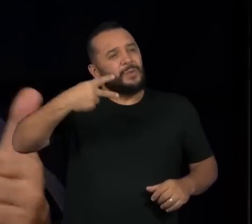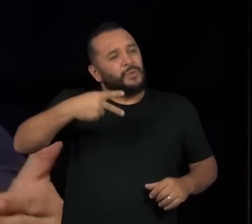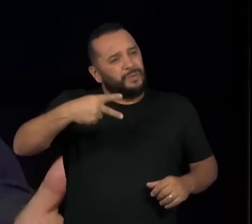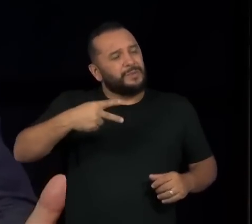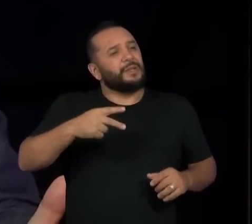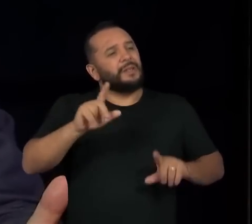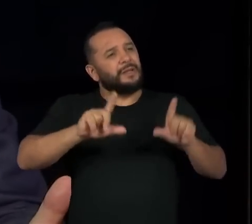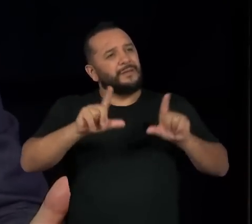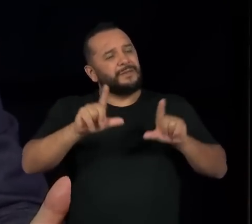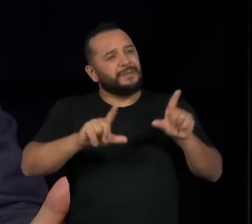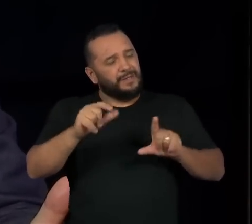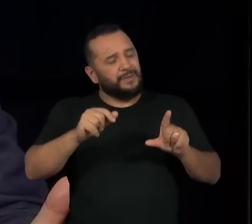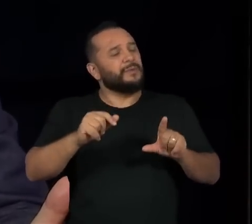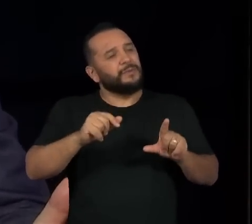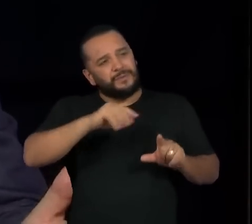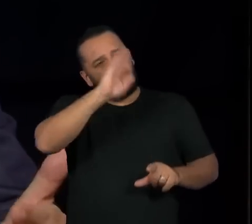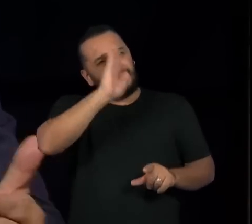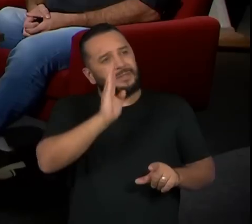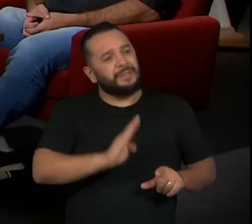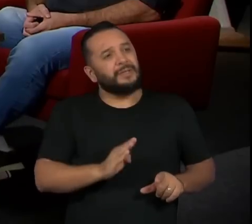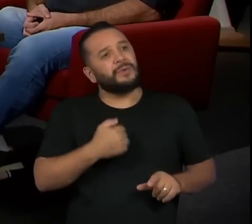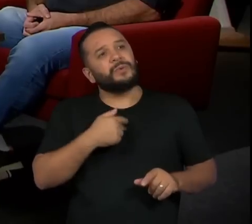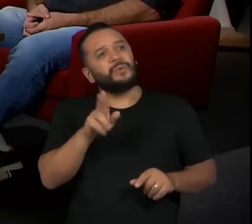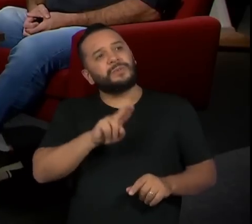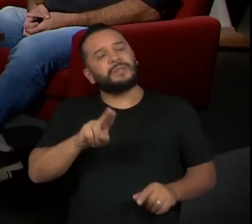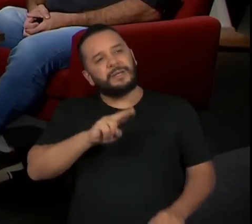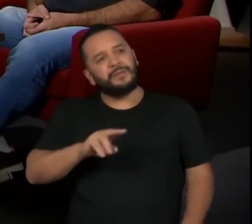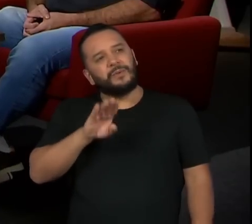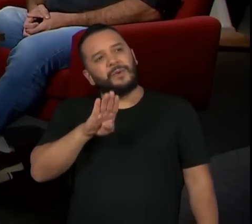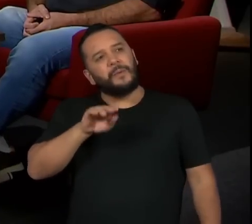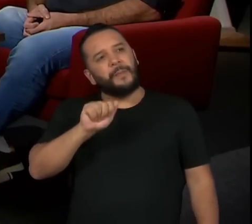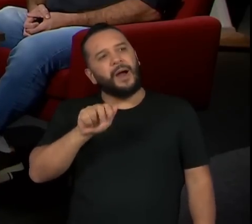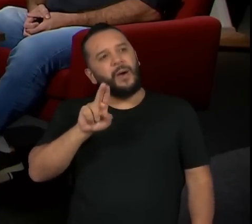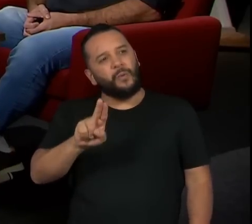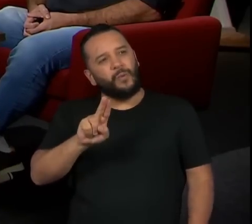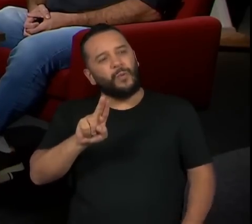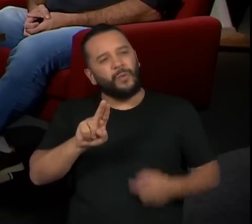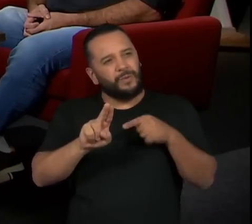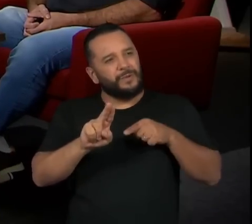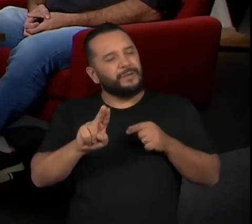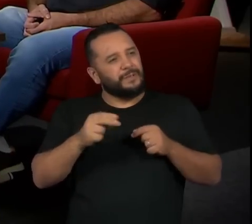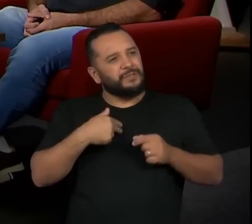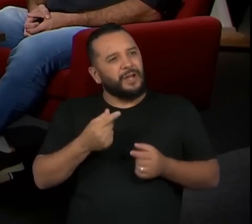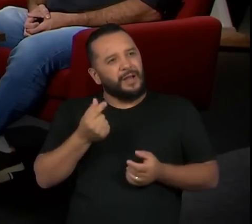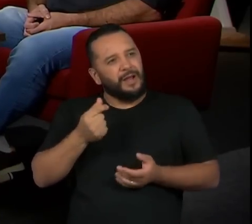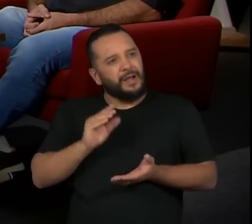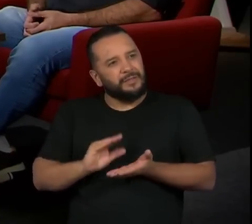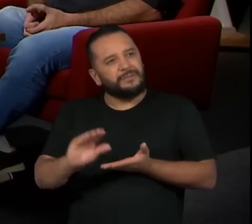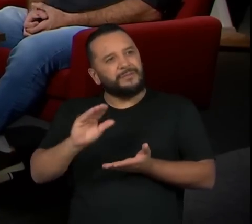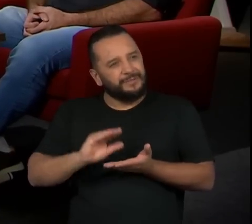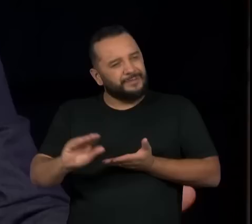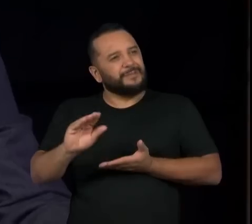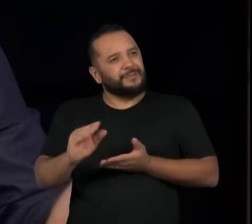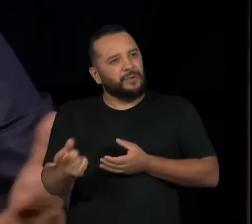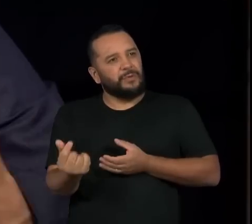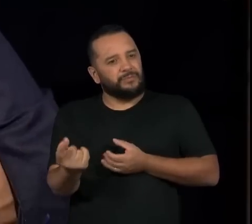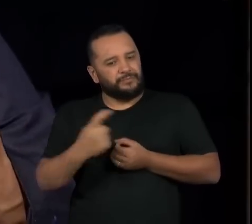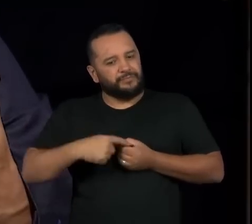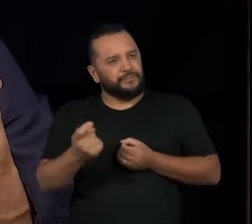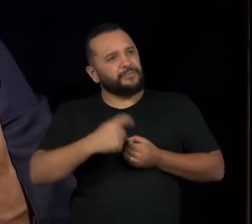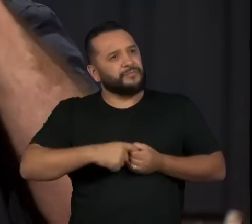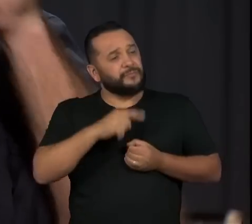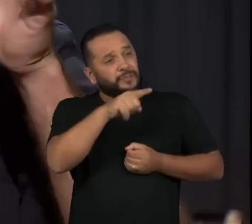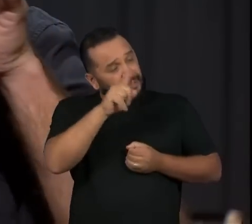baseado no baú da felicidade. Isso. O seu caso, os recursos vêm de cursos, né? É isso. Como é que...